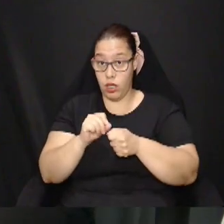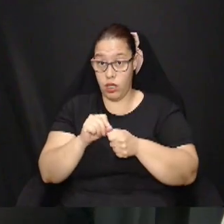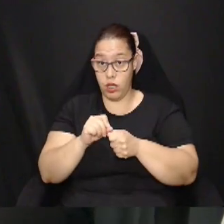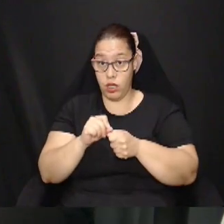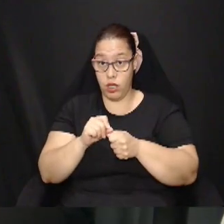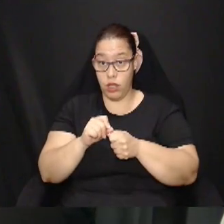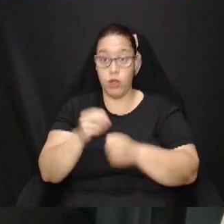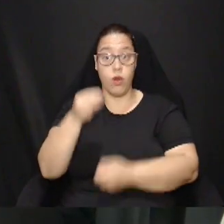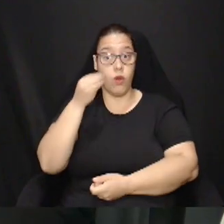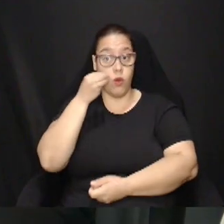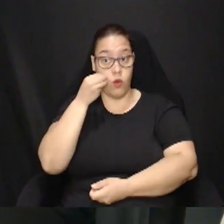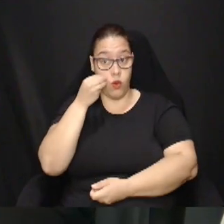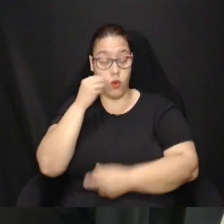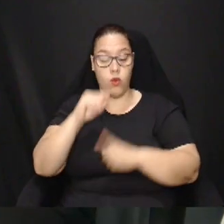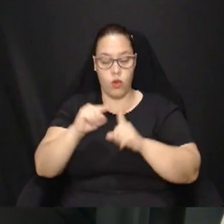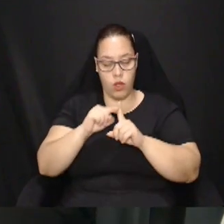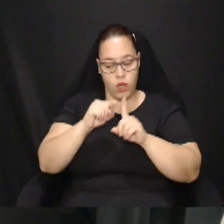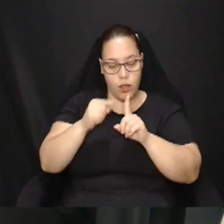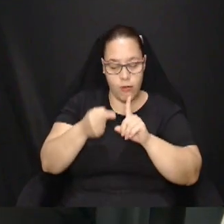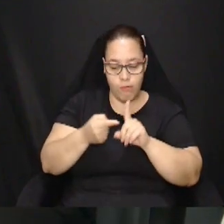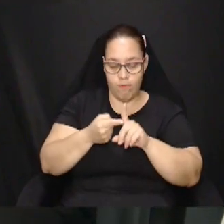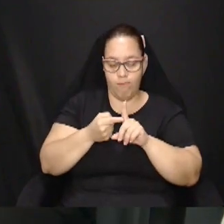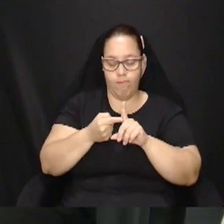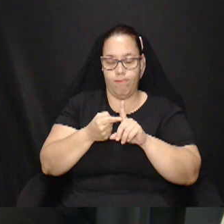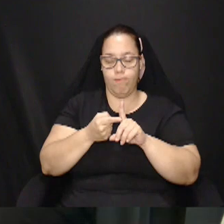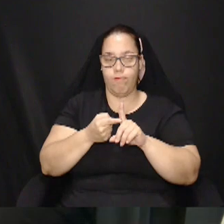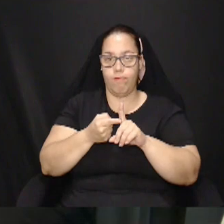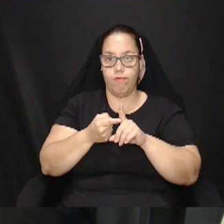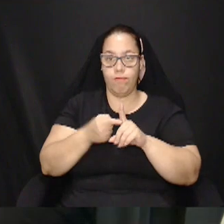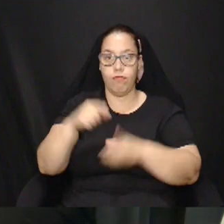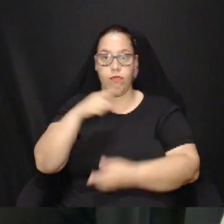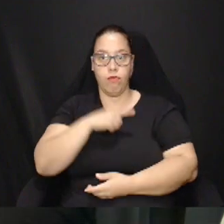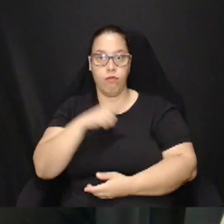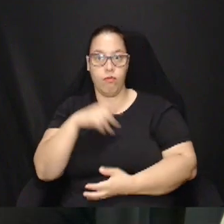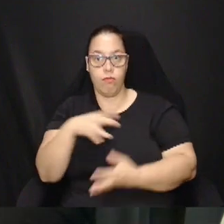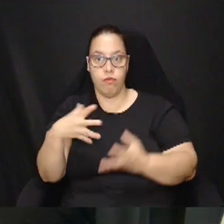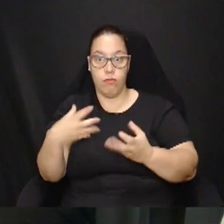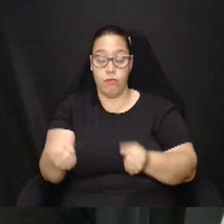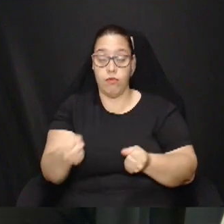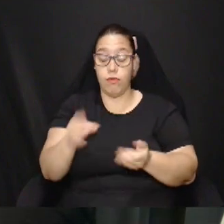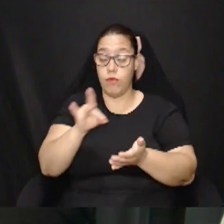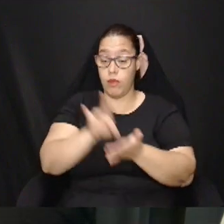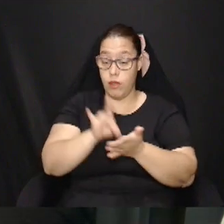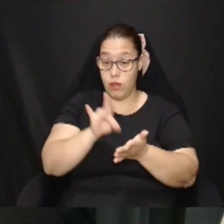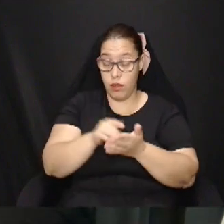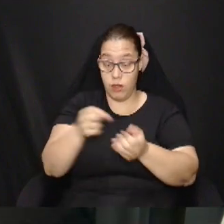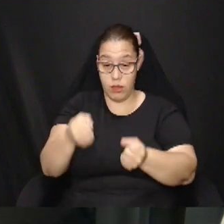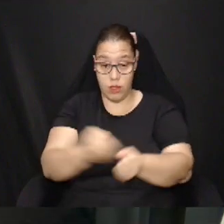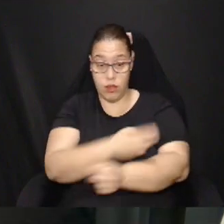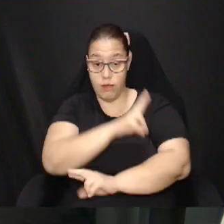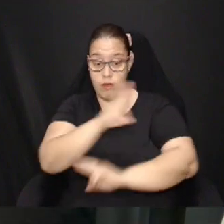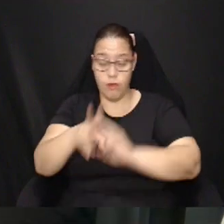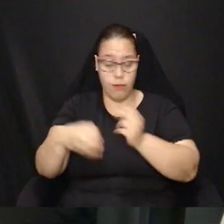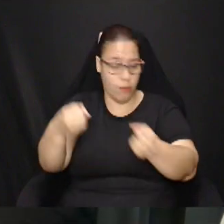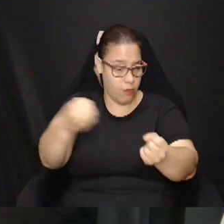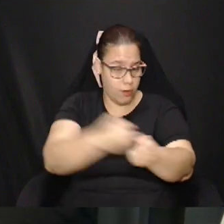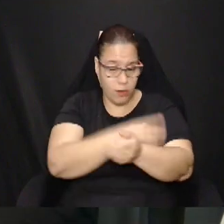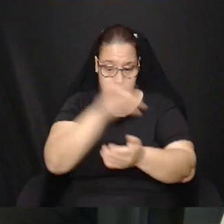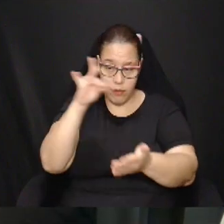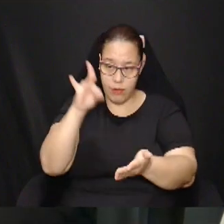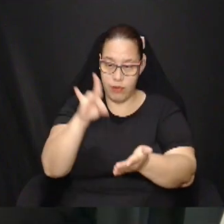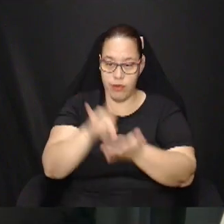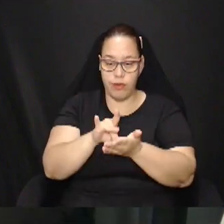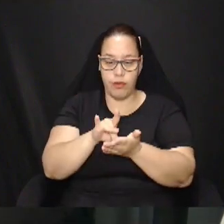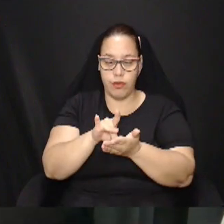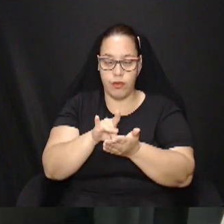da gestação, para que possa existir acolhimento, validação emocional, nomeação emocional, e então a gente cria condições de